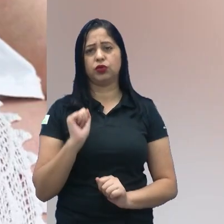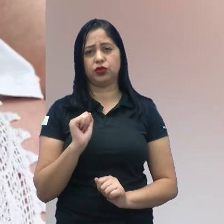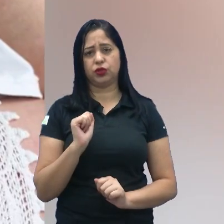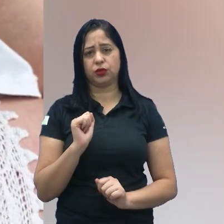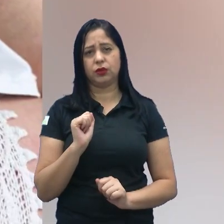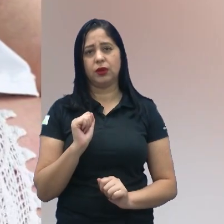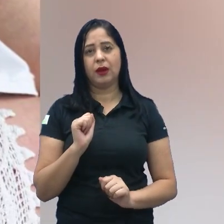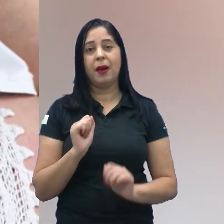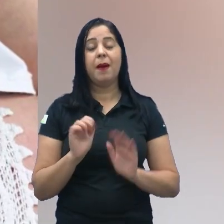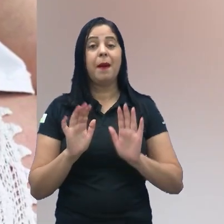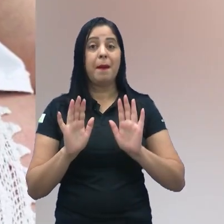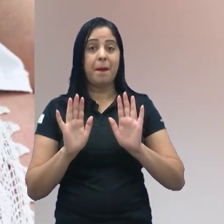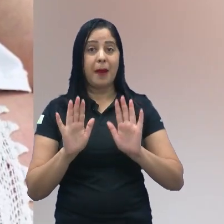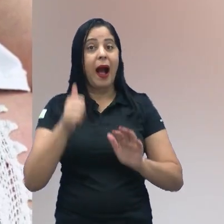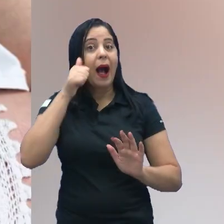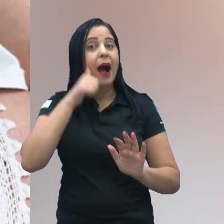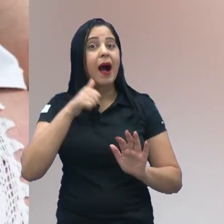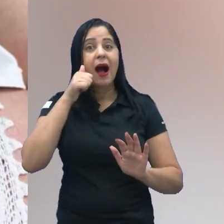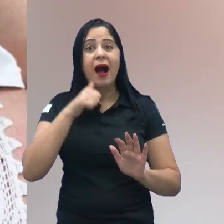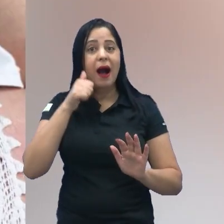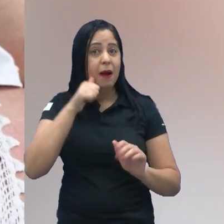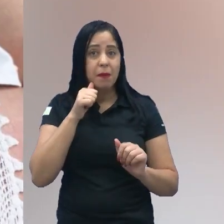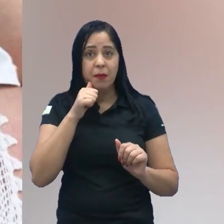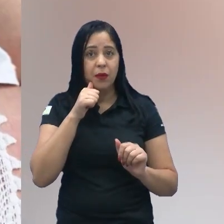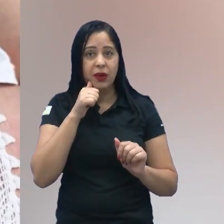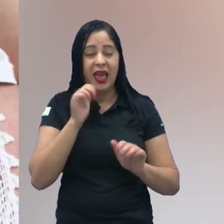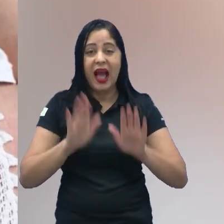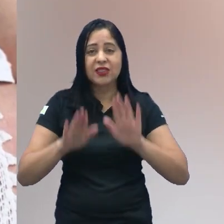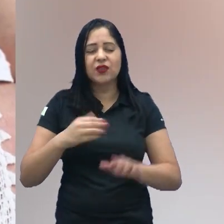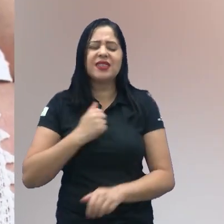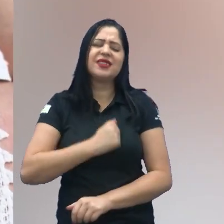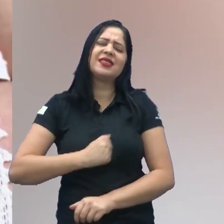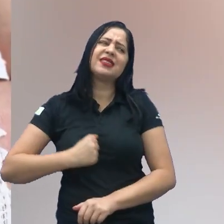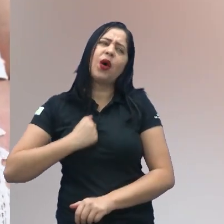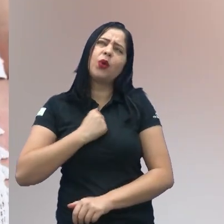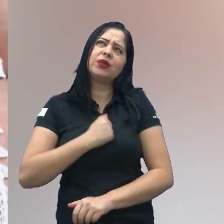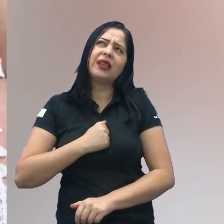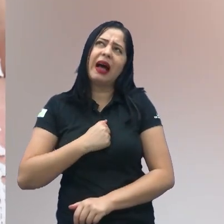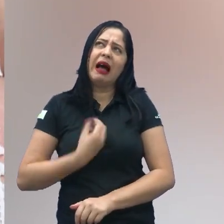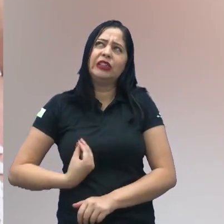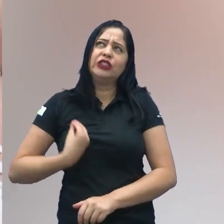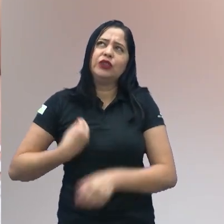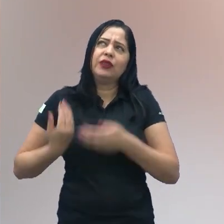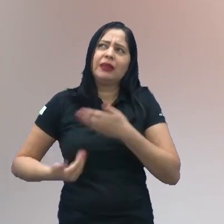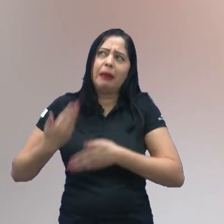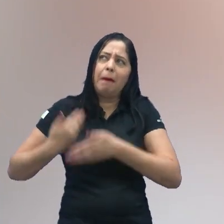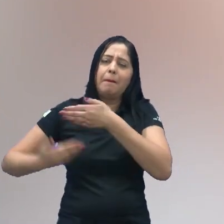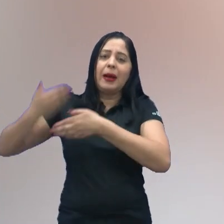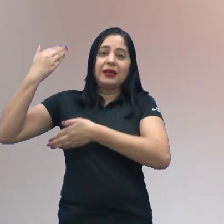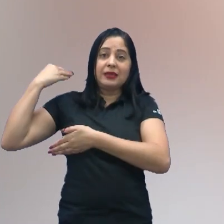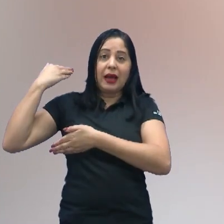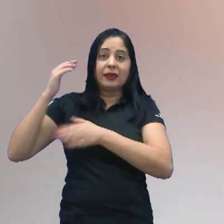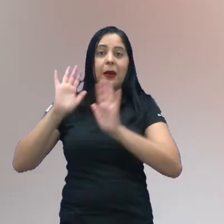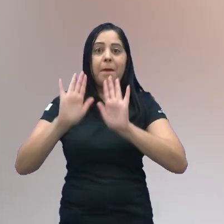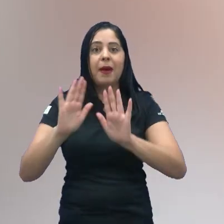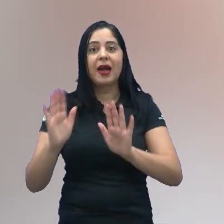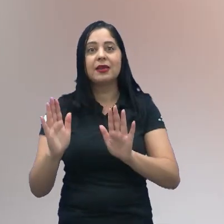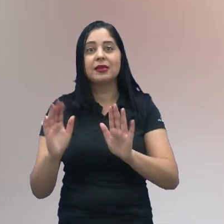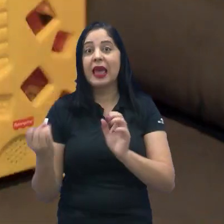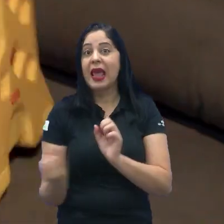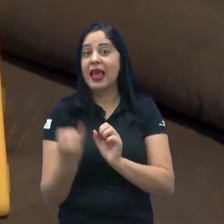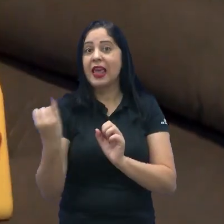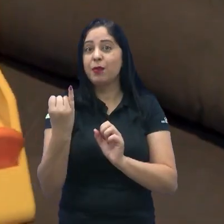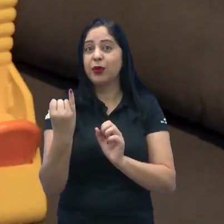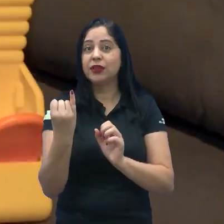rotina. A mulher não é menos mãe por isso. O segredo é aproveitar o tempo de qualidade com o